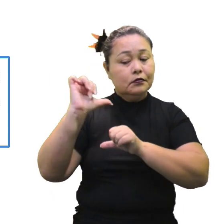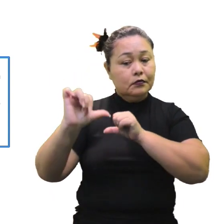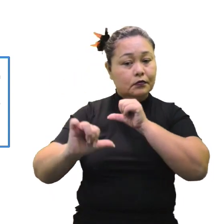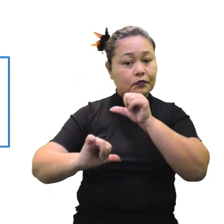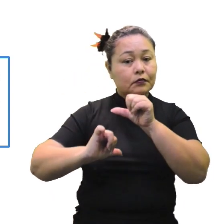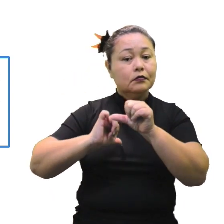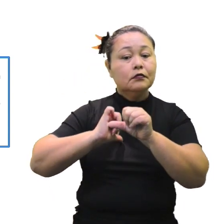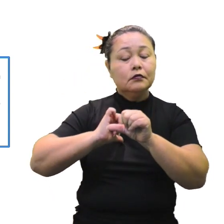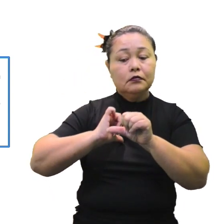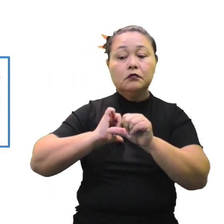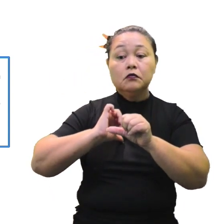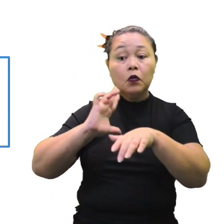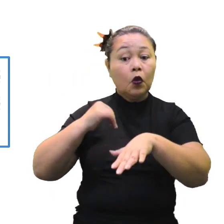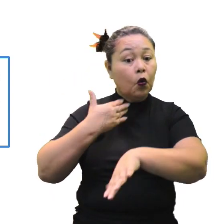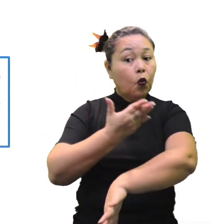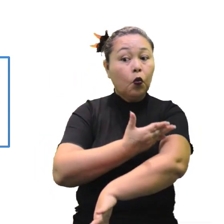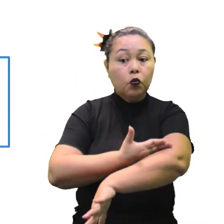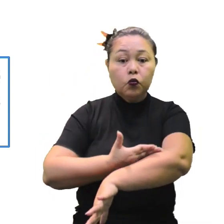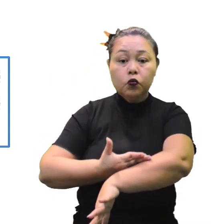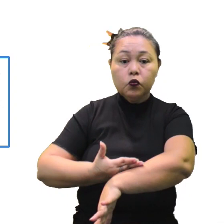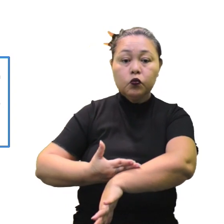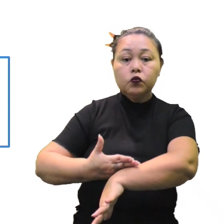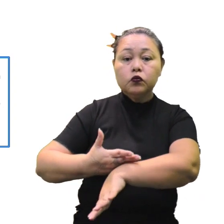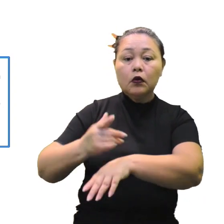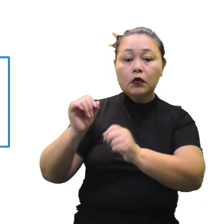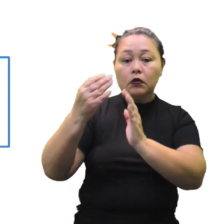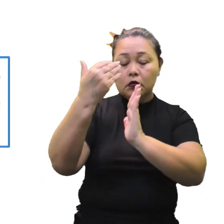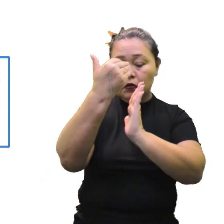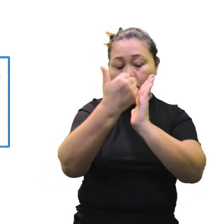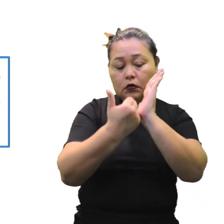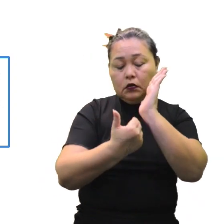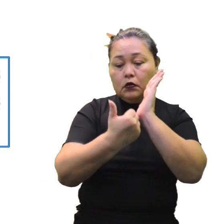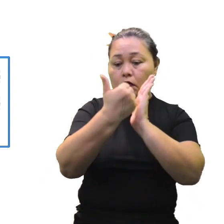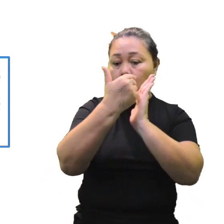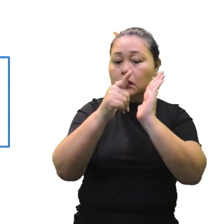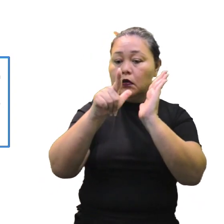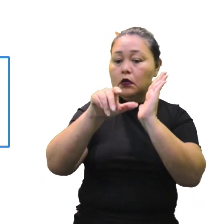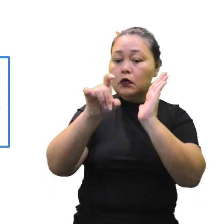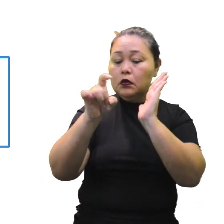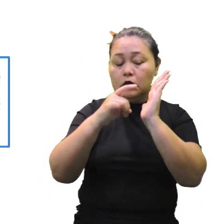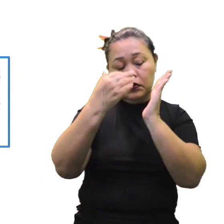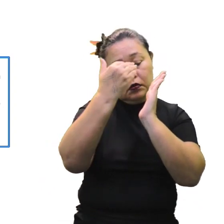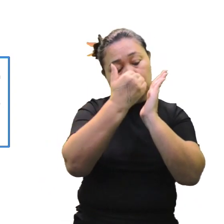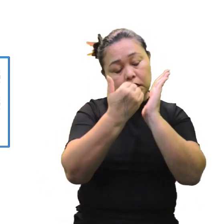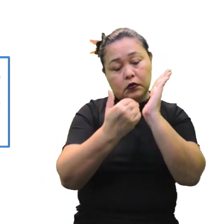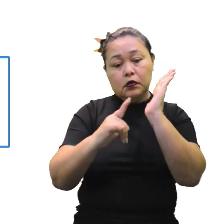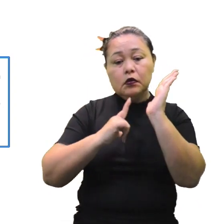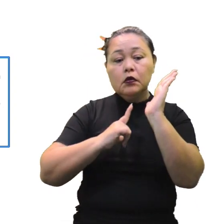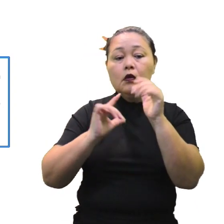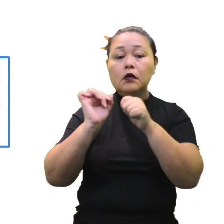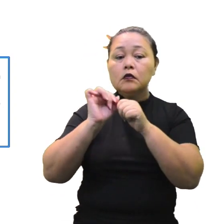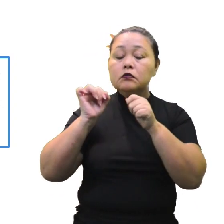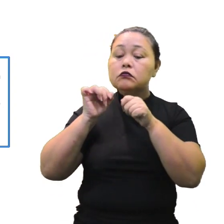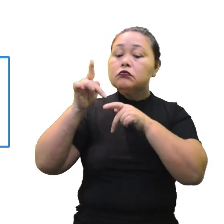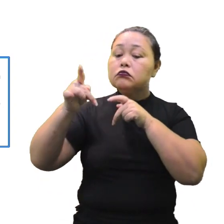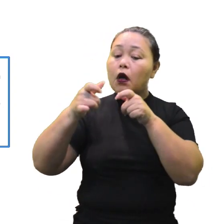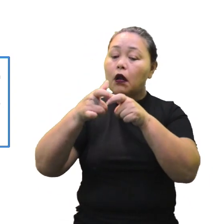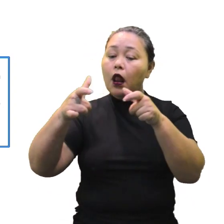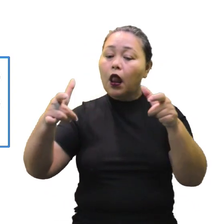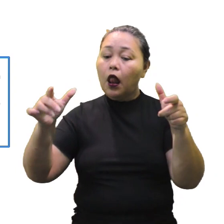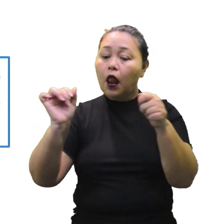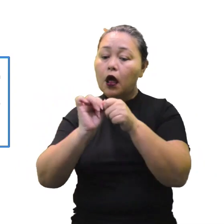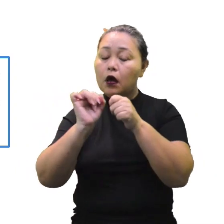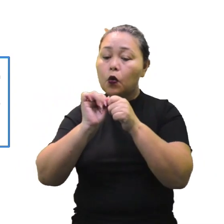ter que mudar nossos hábitos. Aí a lei do lixo aqui, ó. O homem lendo aí. O crescimento econômico